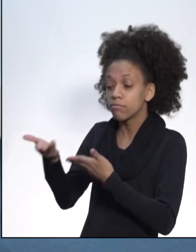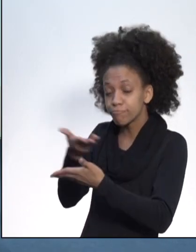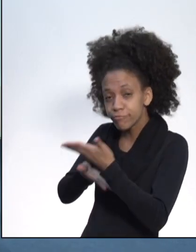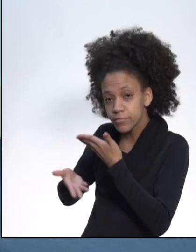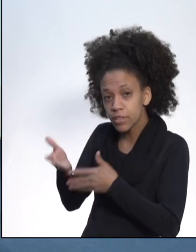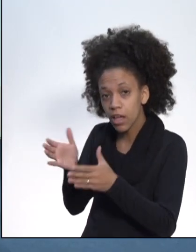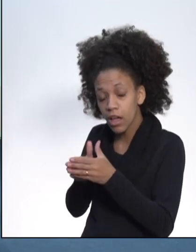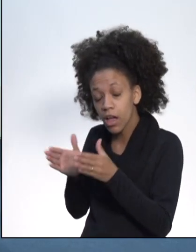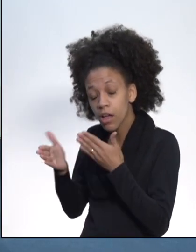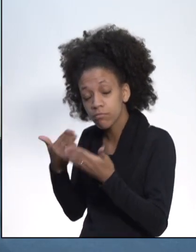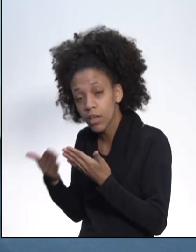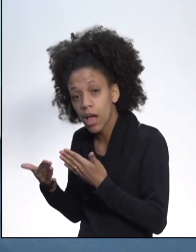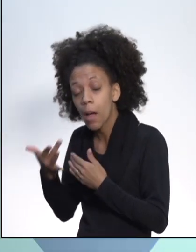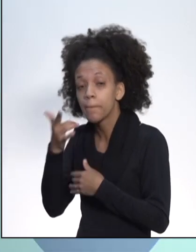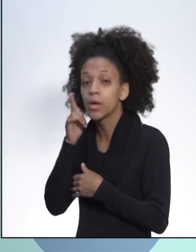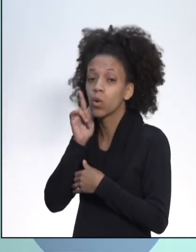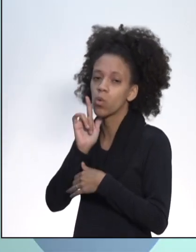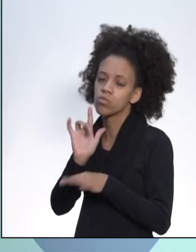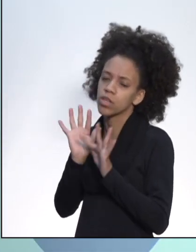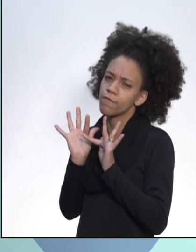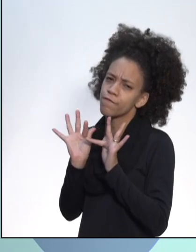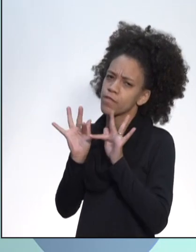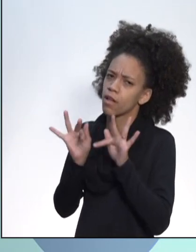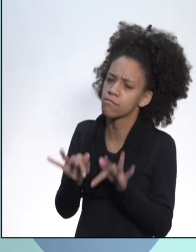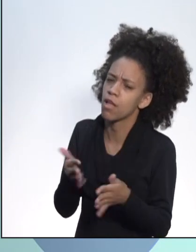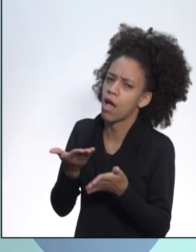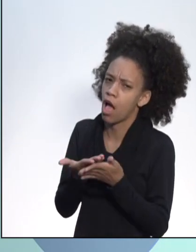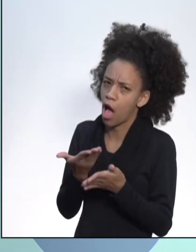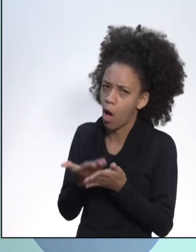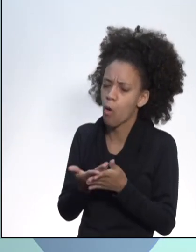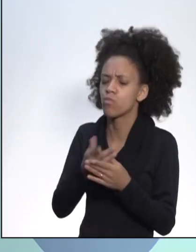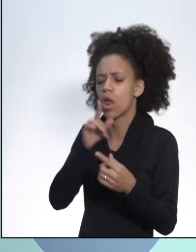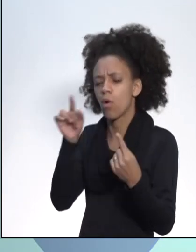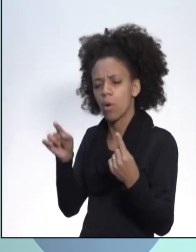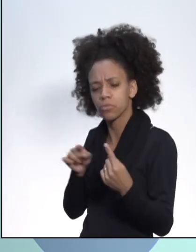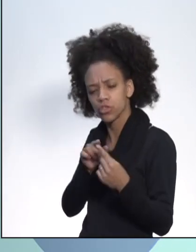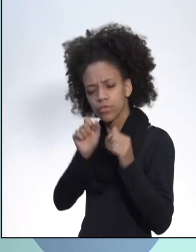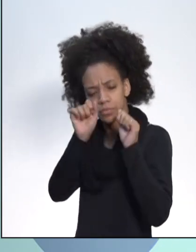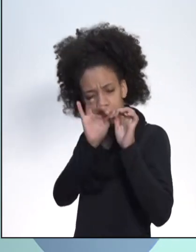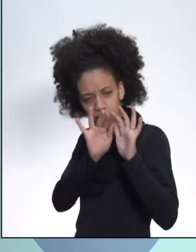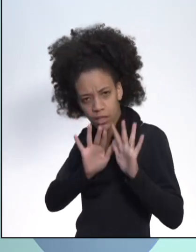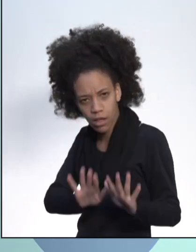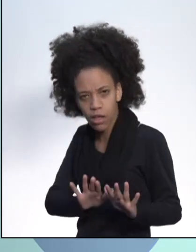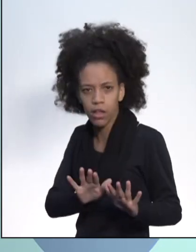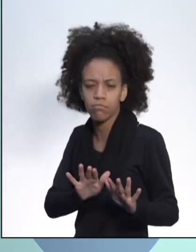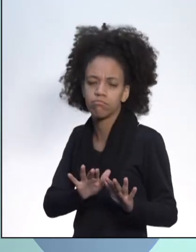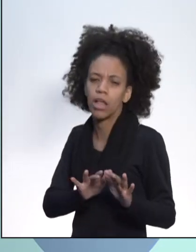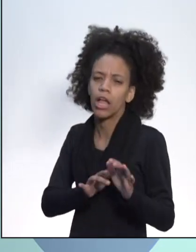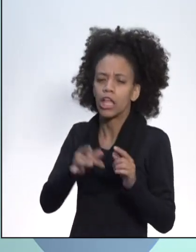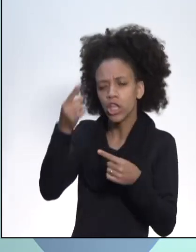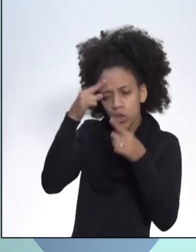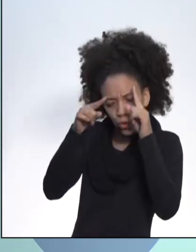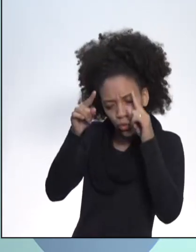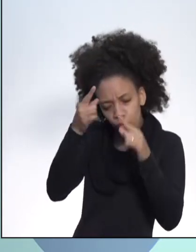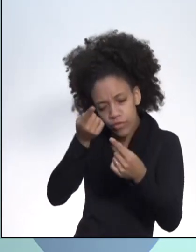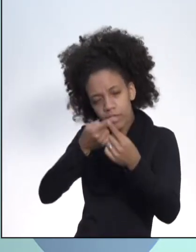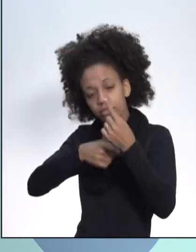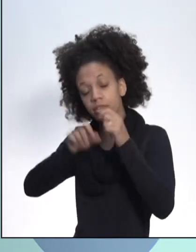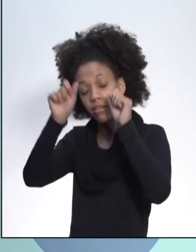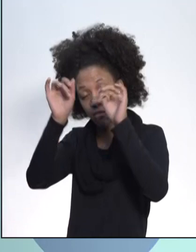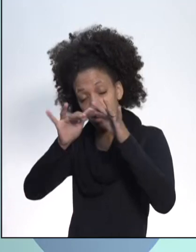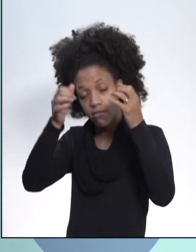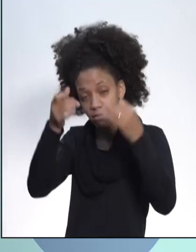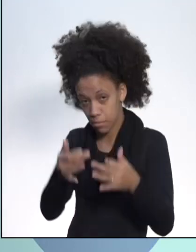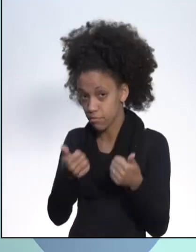gente conseguir fechar a aula de hoje, deixar os objetivos mais claros e tirar qualquer dúvida que possa ter com vocês,